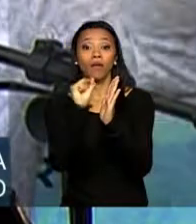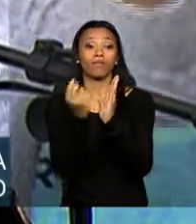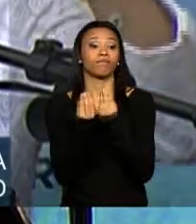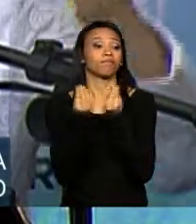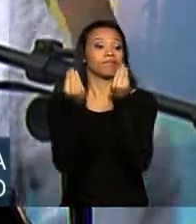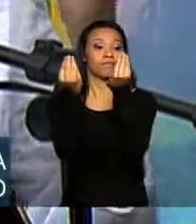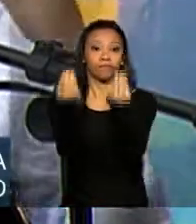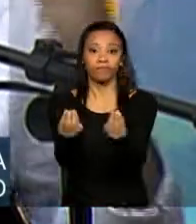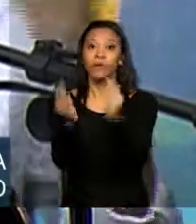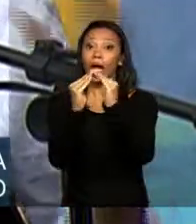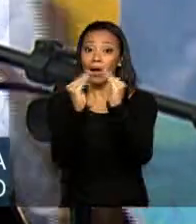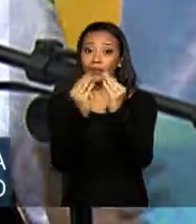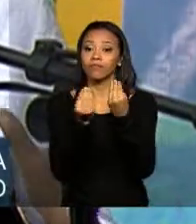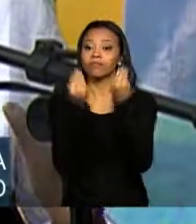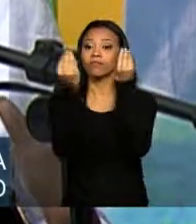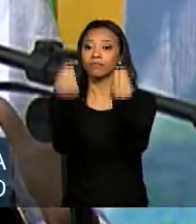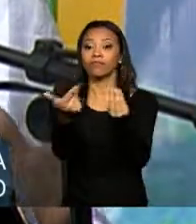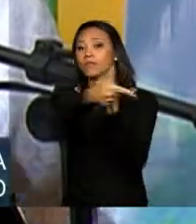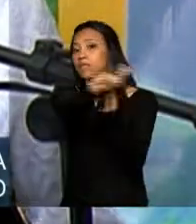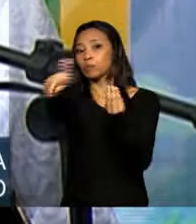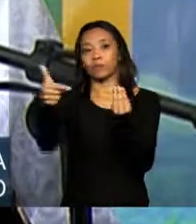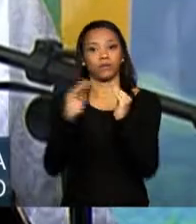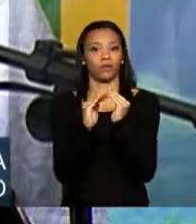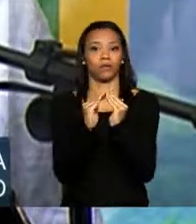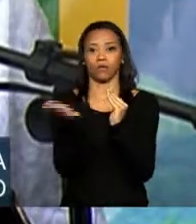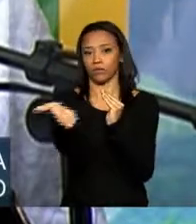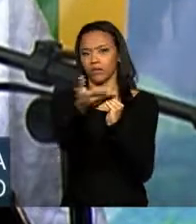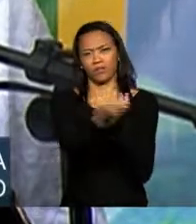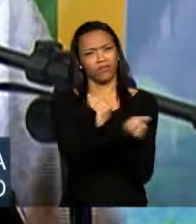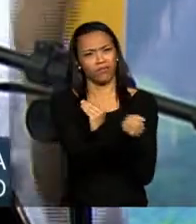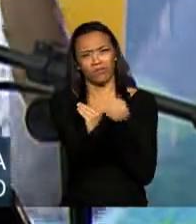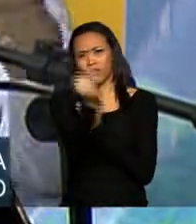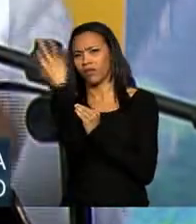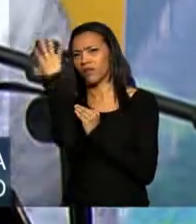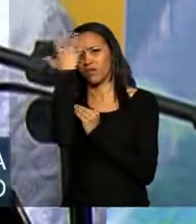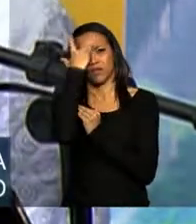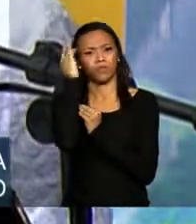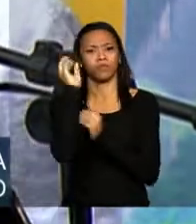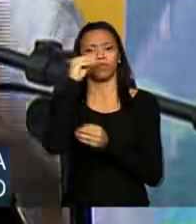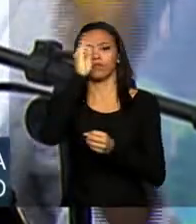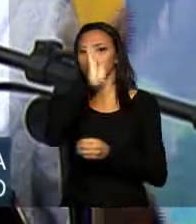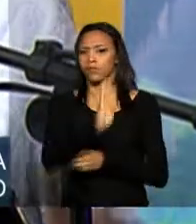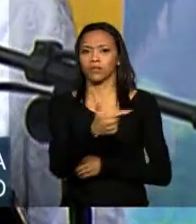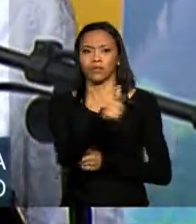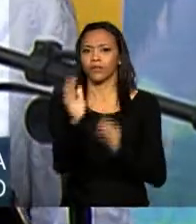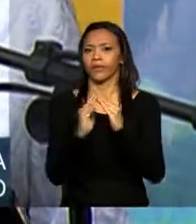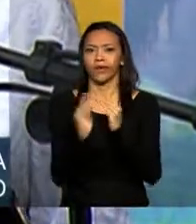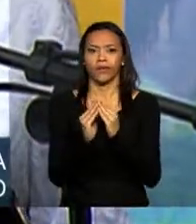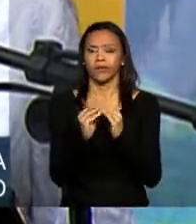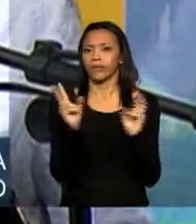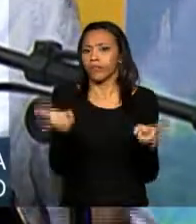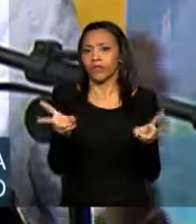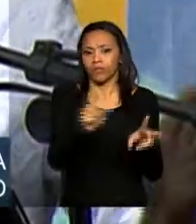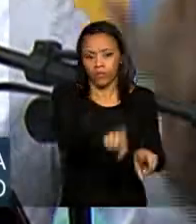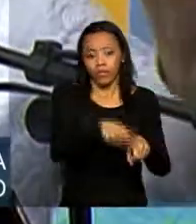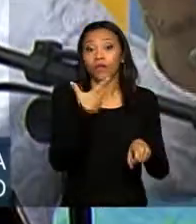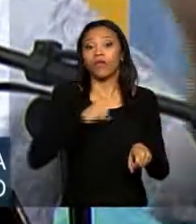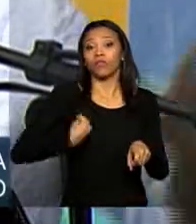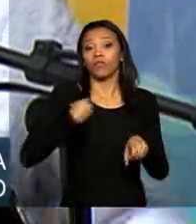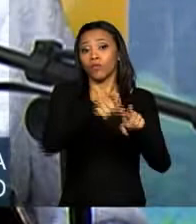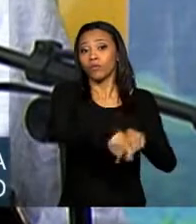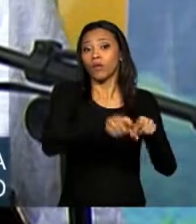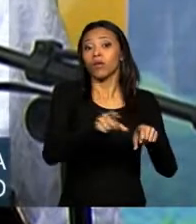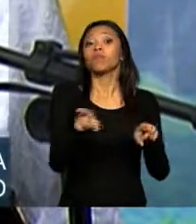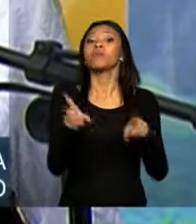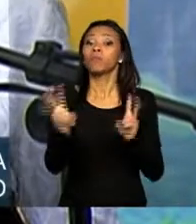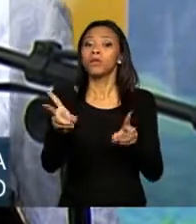aquelas pessoas que não têm casa que são muitas no Brasil tanto no campo como na cidade Nós